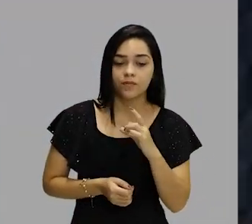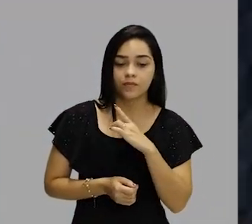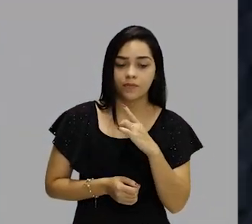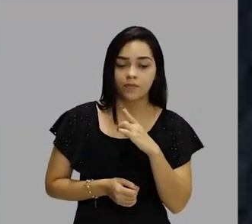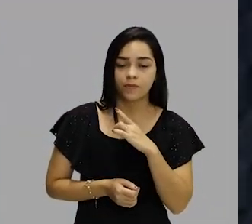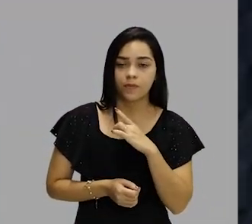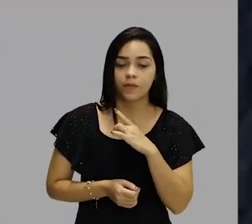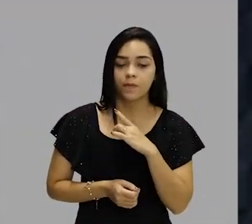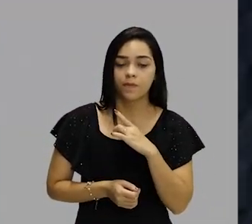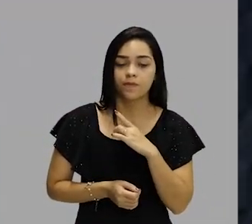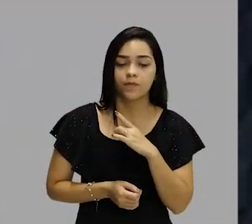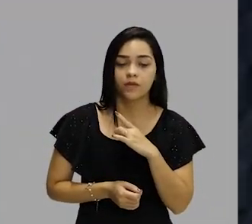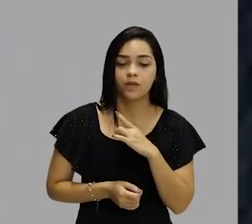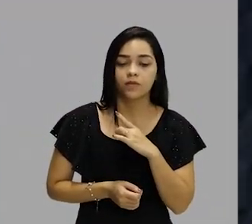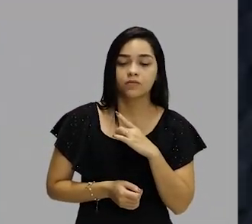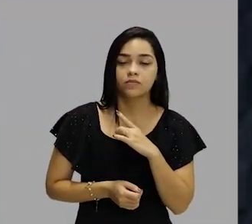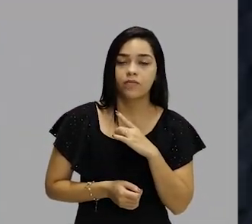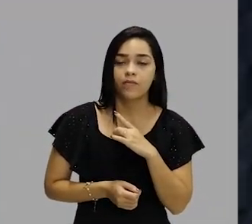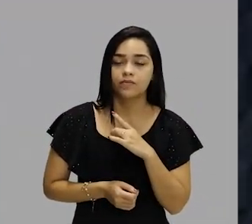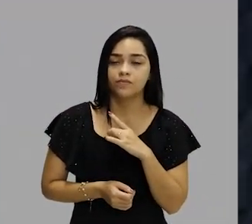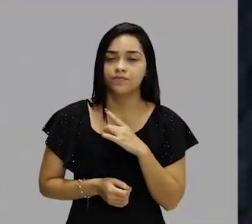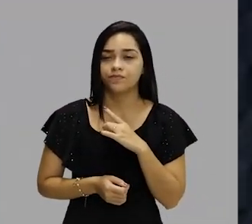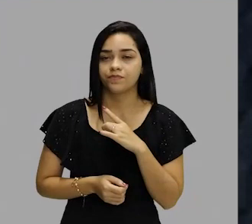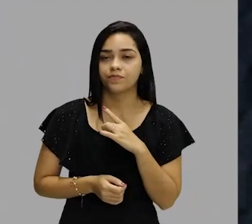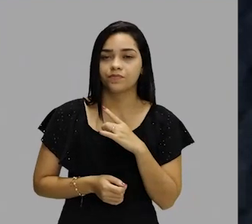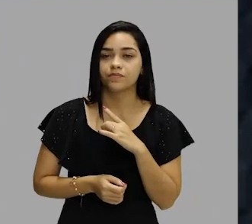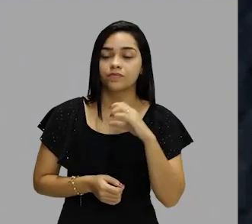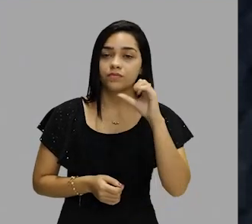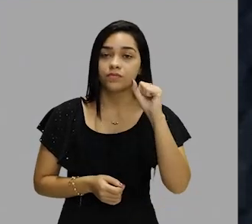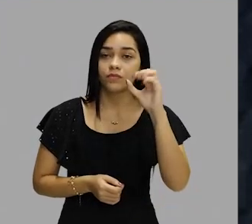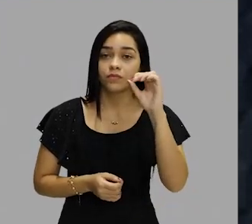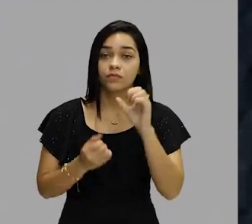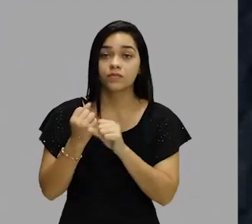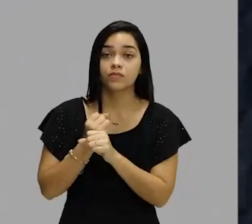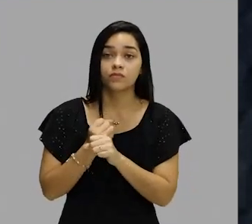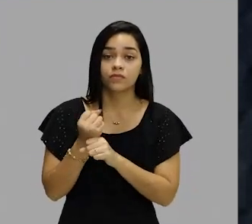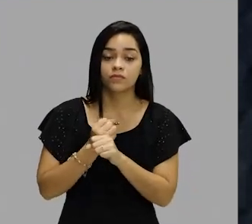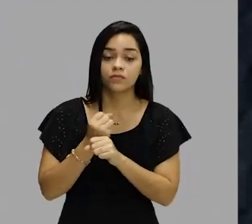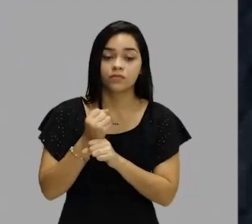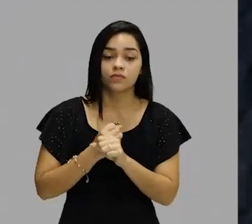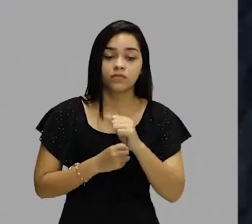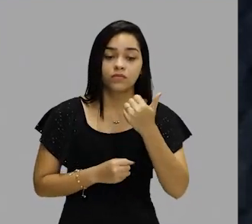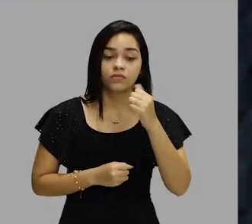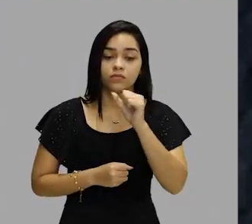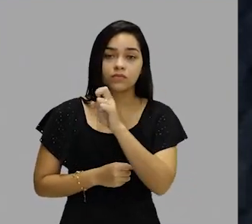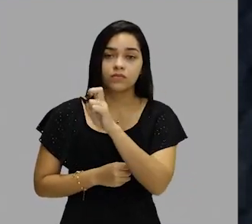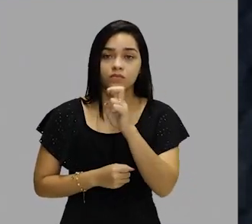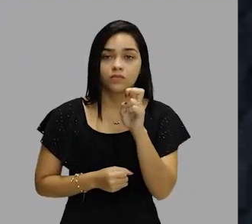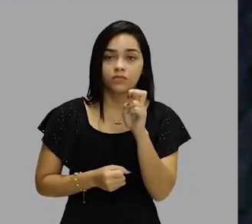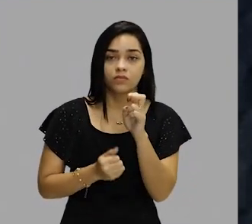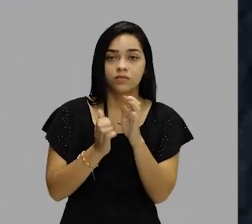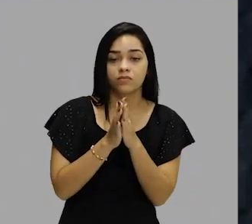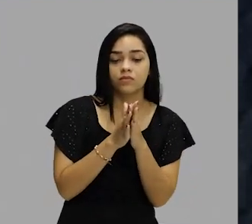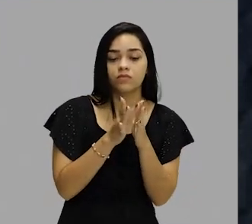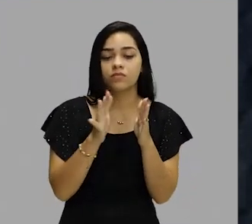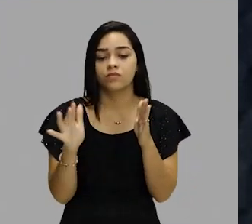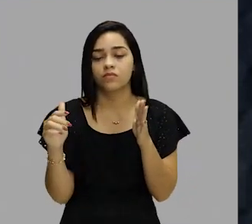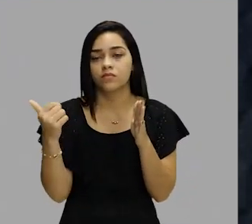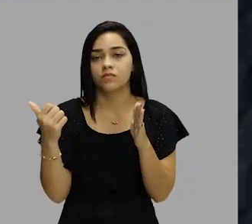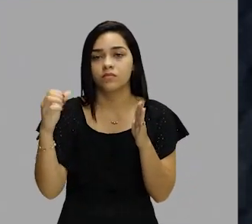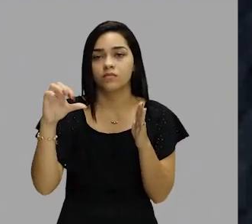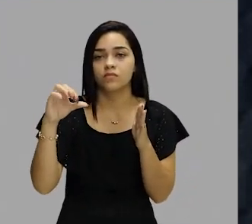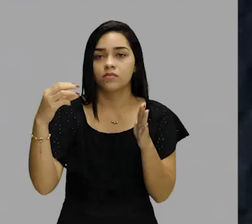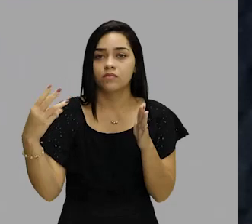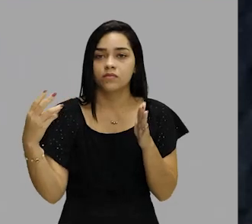obtidos, eles foram coletados em 80 anos, tá? Entre os anos de 1855